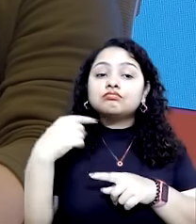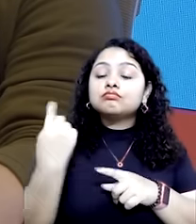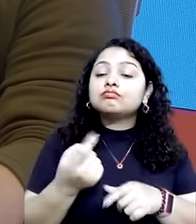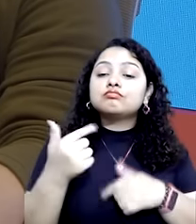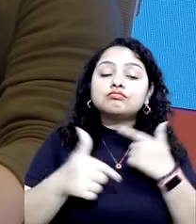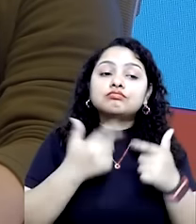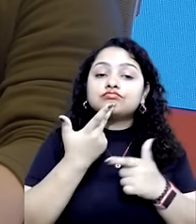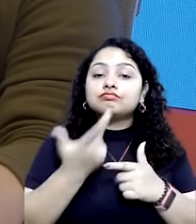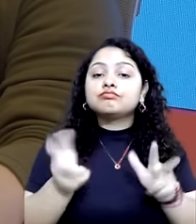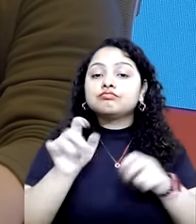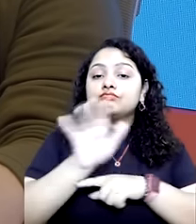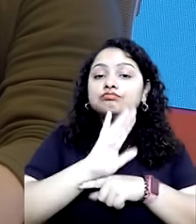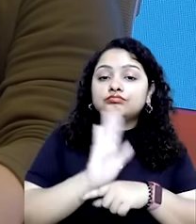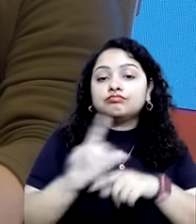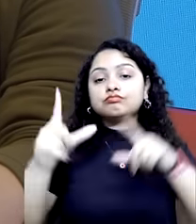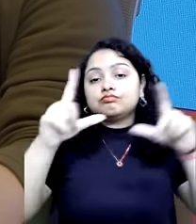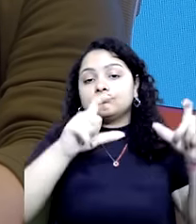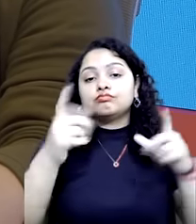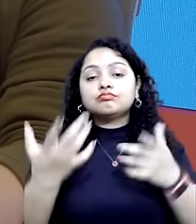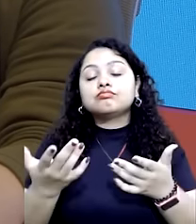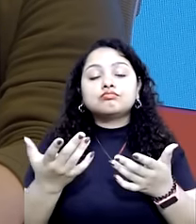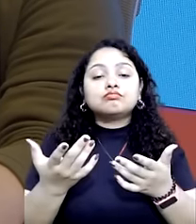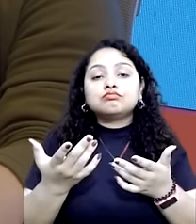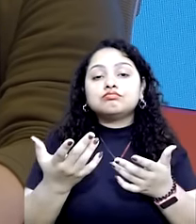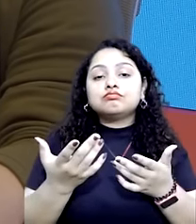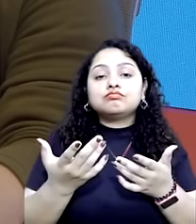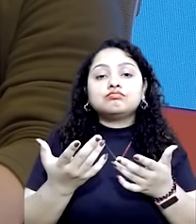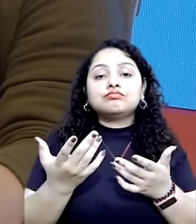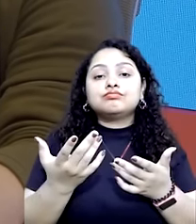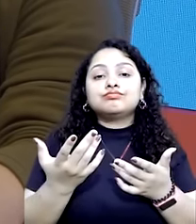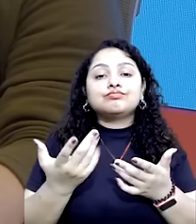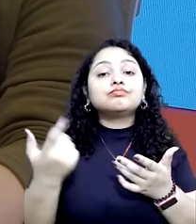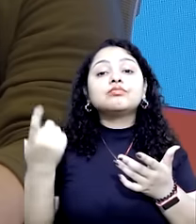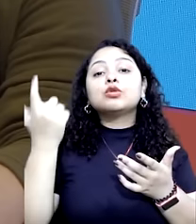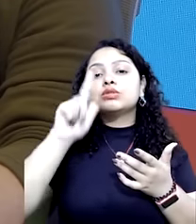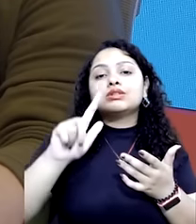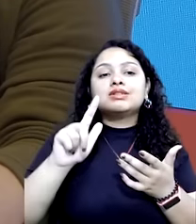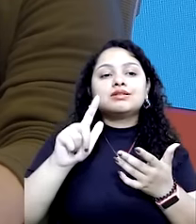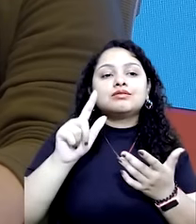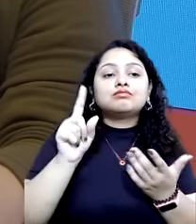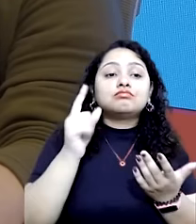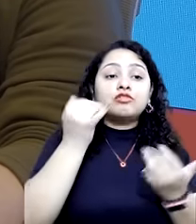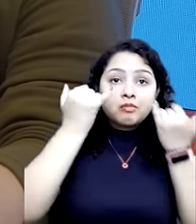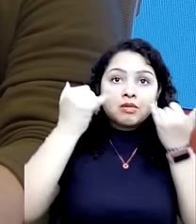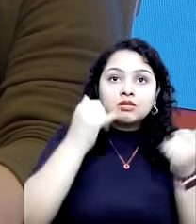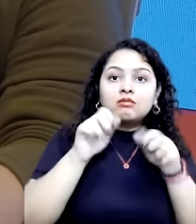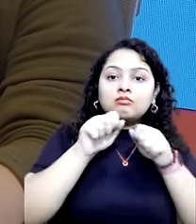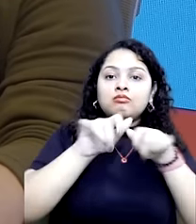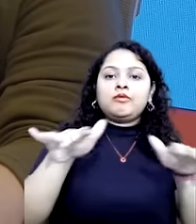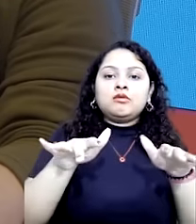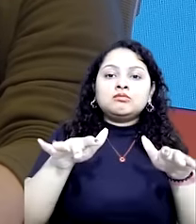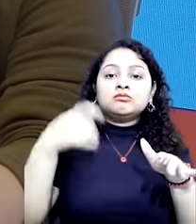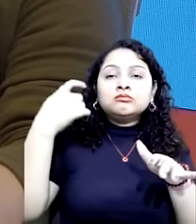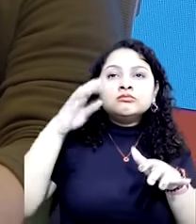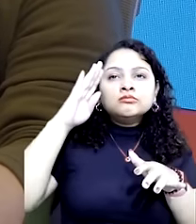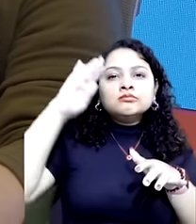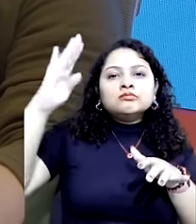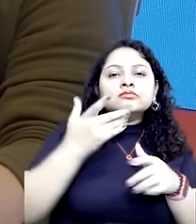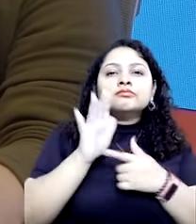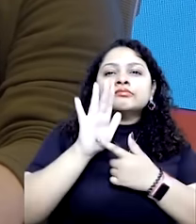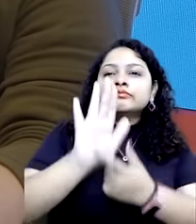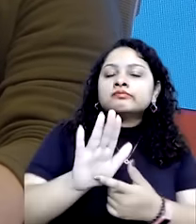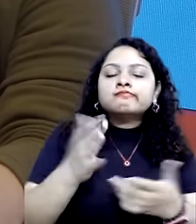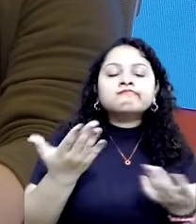falando de um vídeo e de uma foto e em poucos segundos a gente consegue pagar passar tanta informação principalmente quem precisa fazer